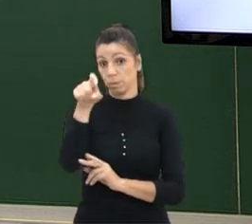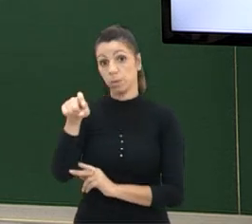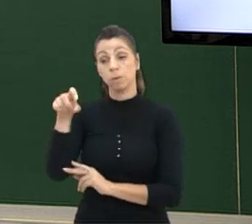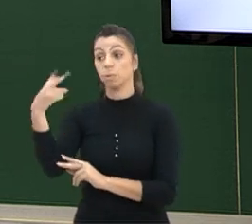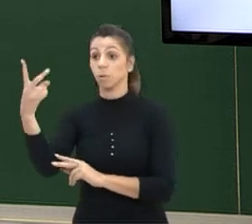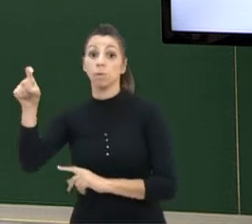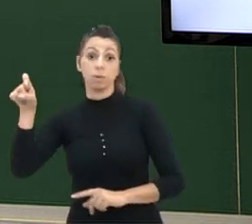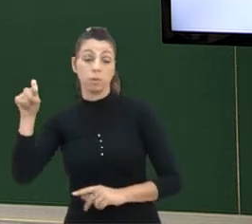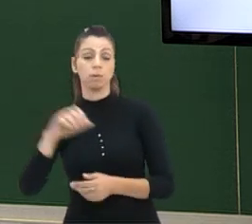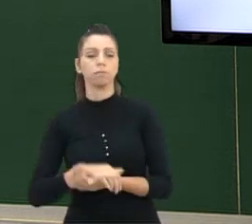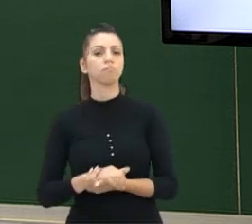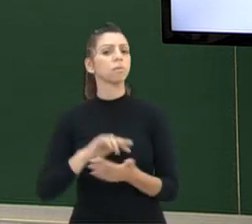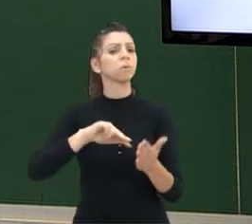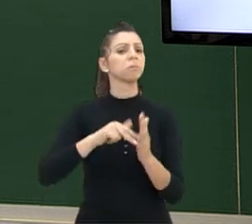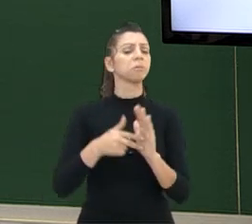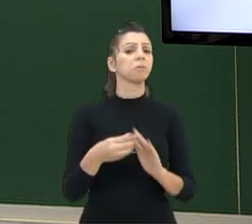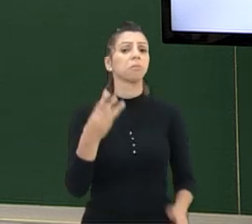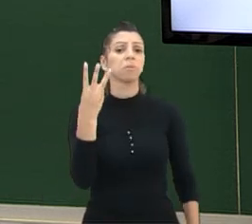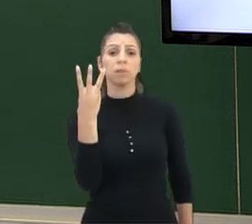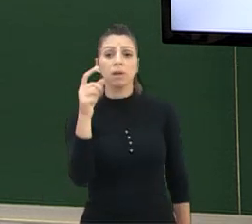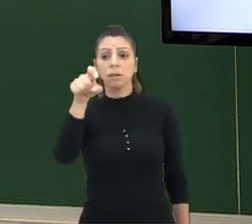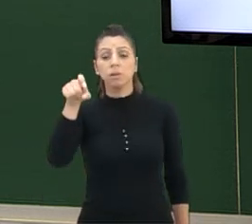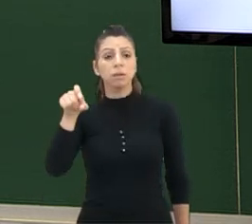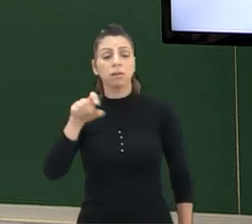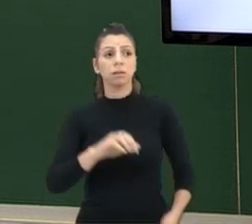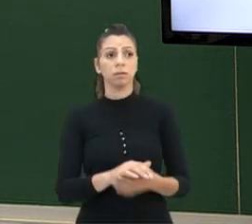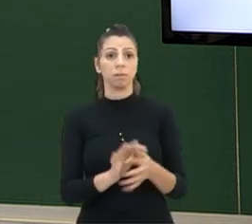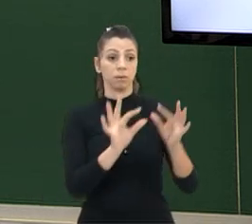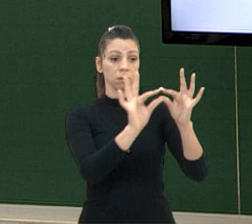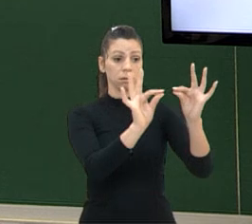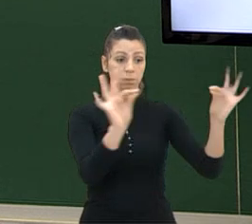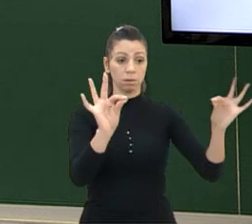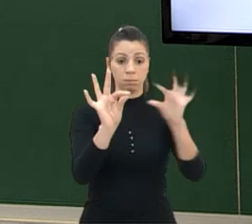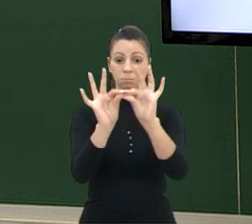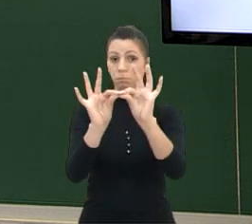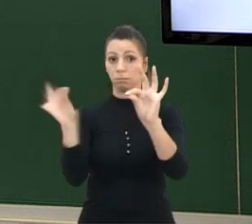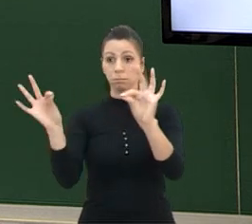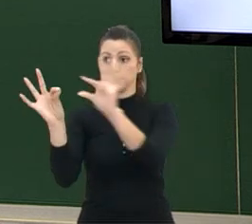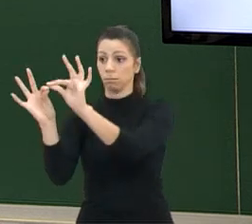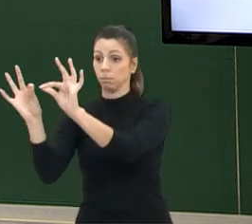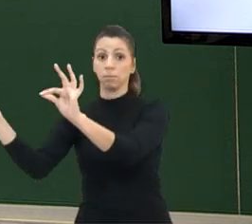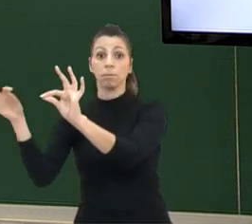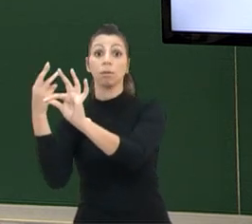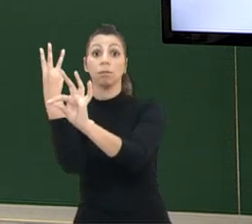E o que vai ser o 3x? 3x vai ser três vezes essa medida.